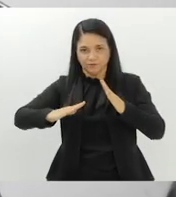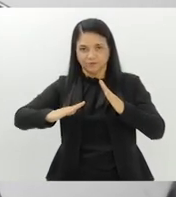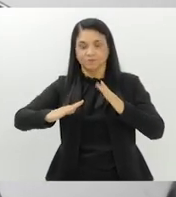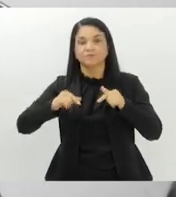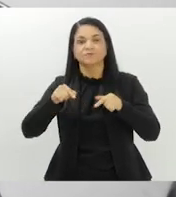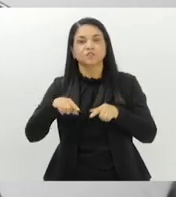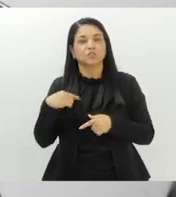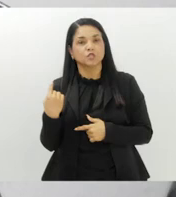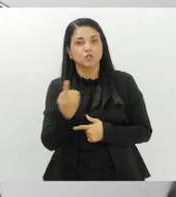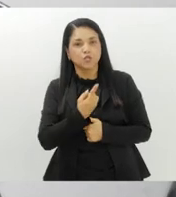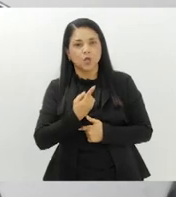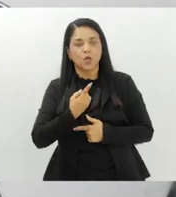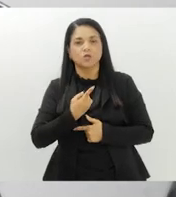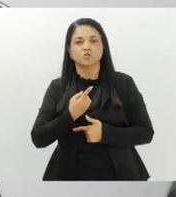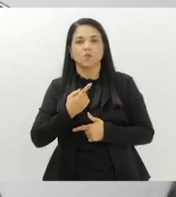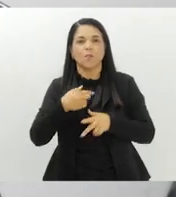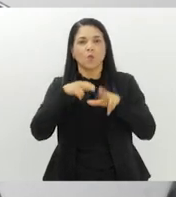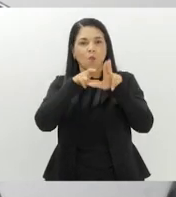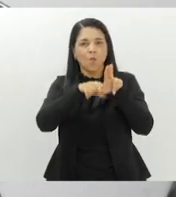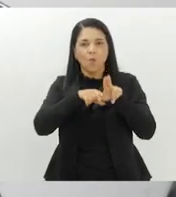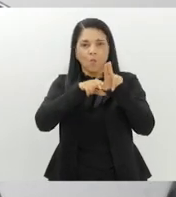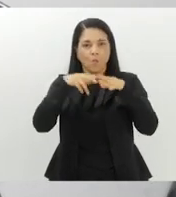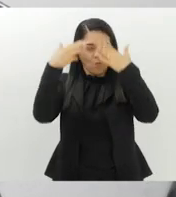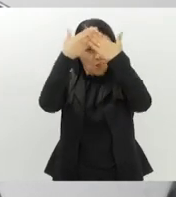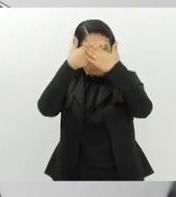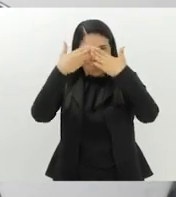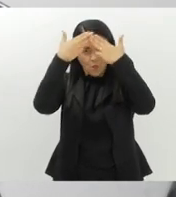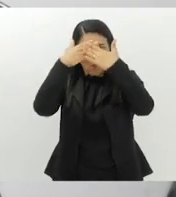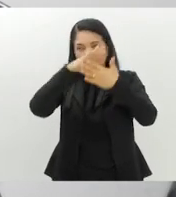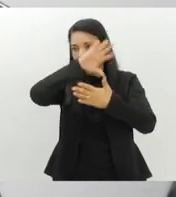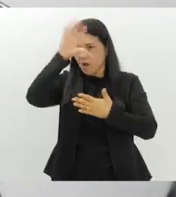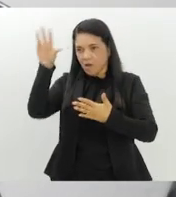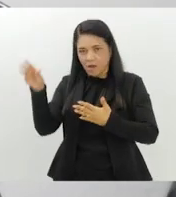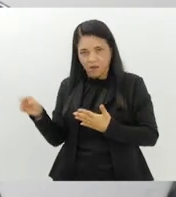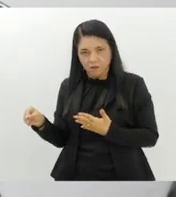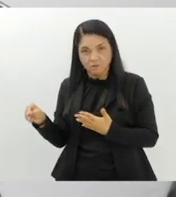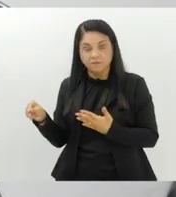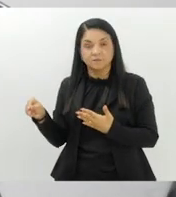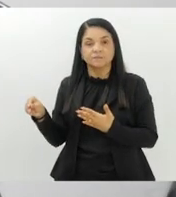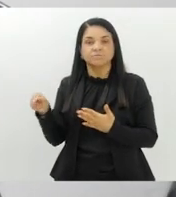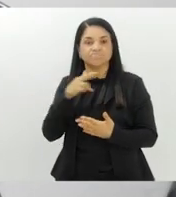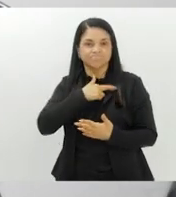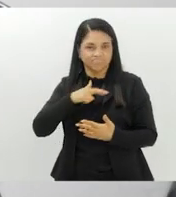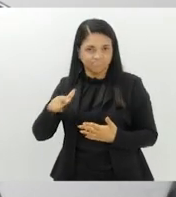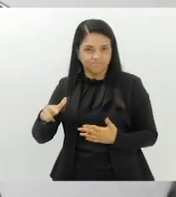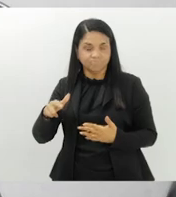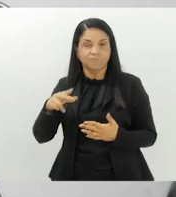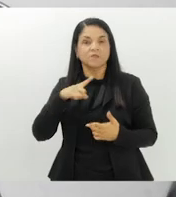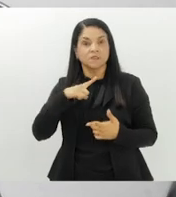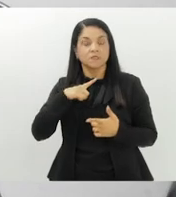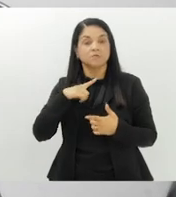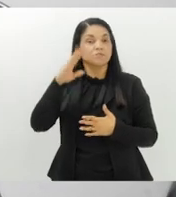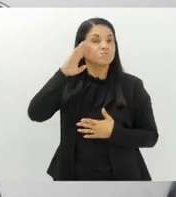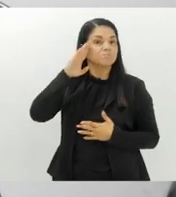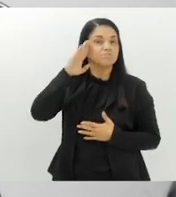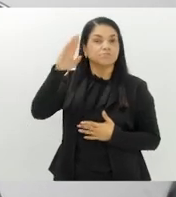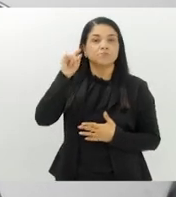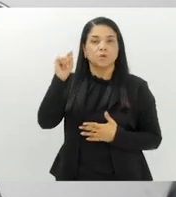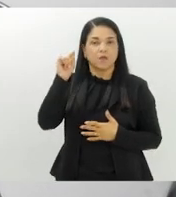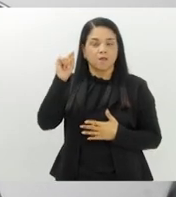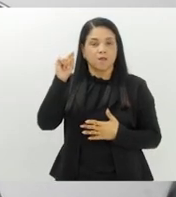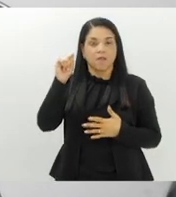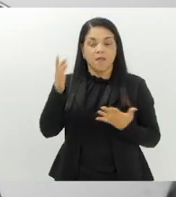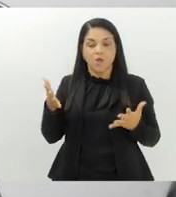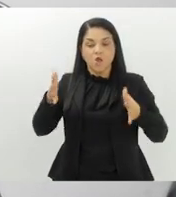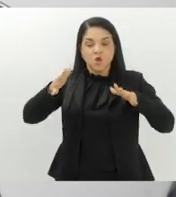Nós, como umbandistas ou de religiões de matriz africana, nós temos como a premissa que a